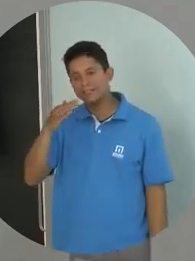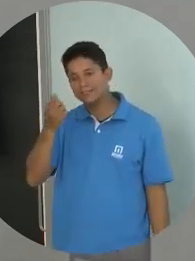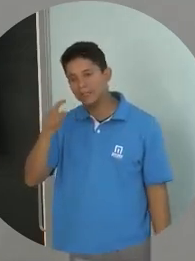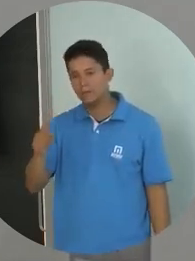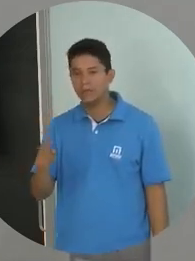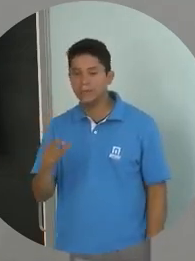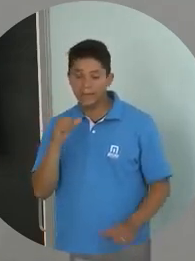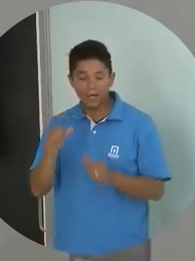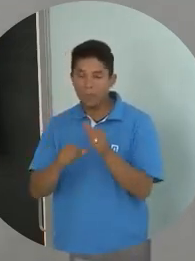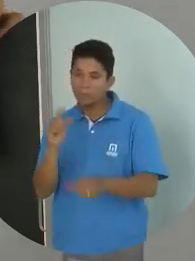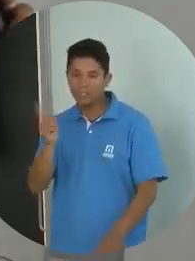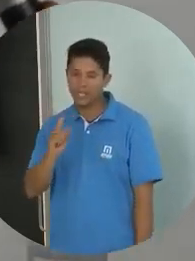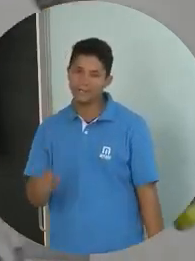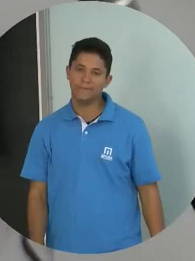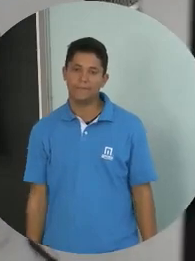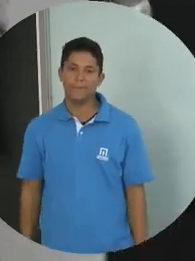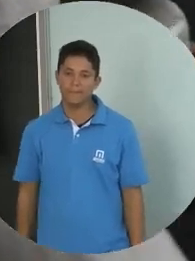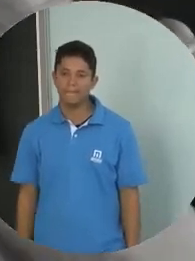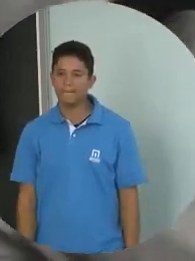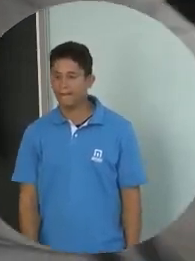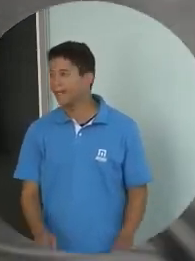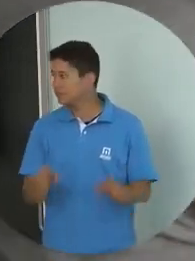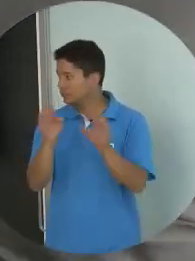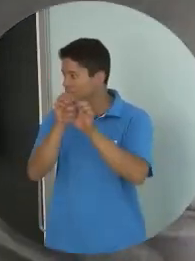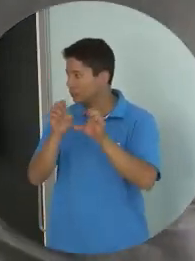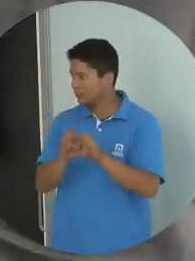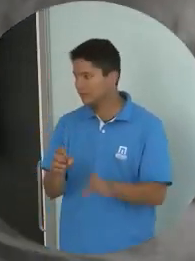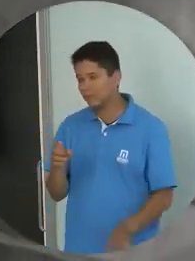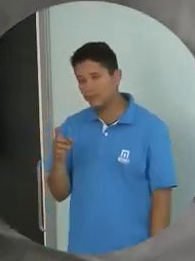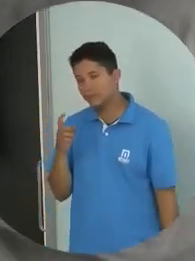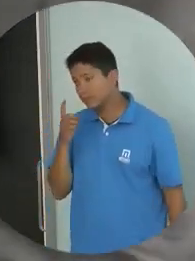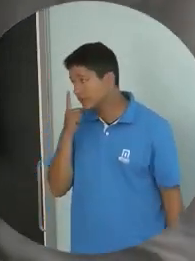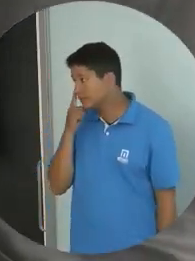estrutura. Recentemente, deixa eu dar uma olhada